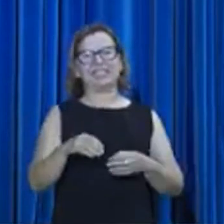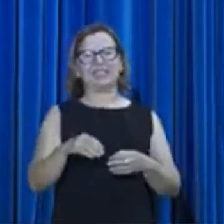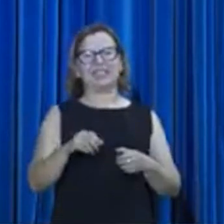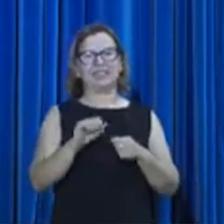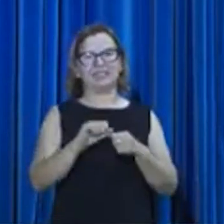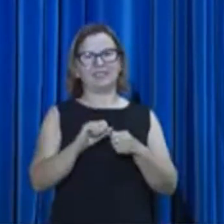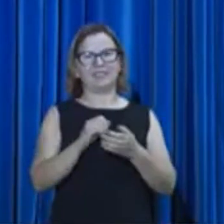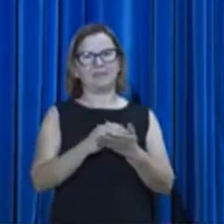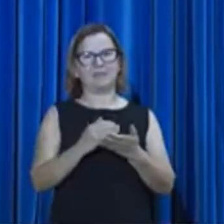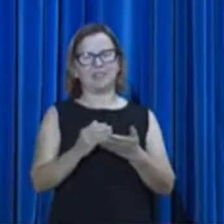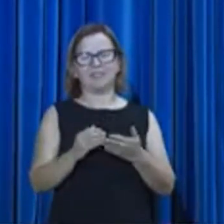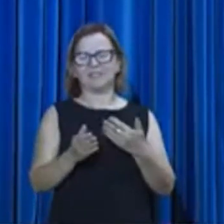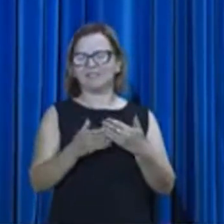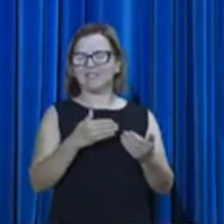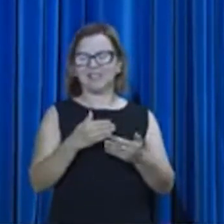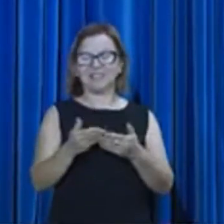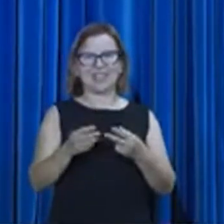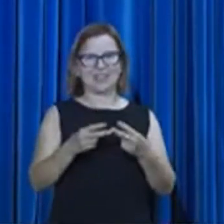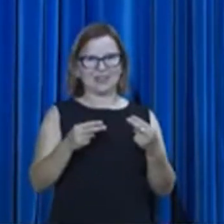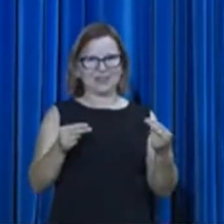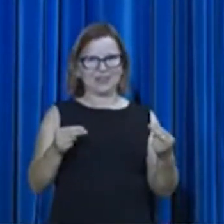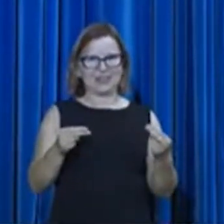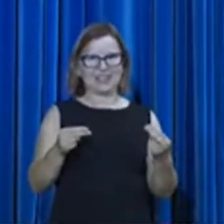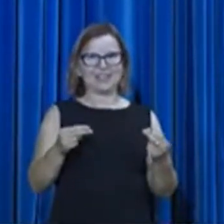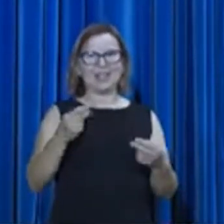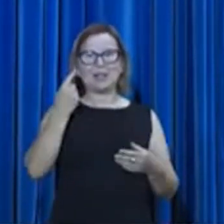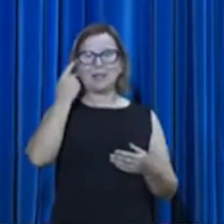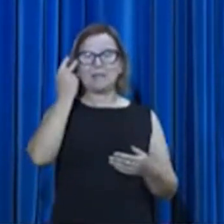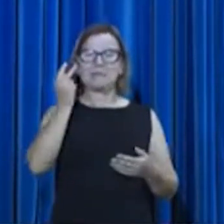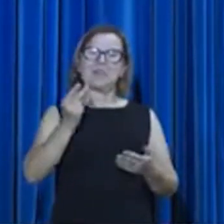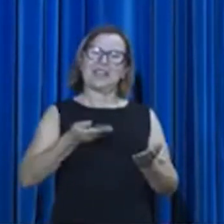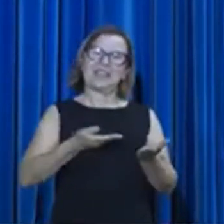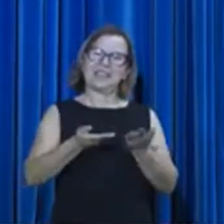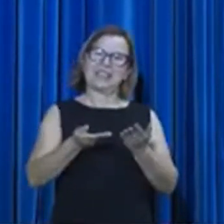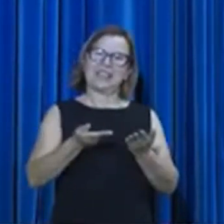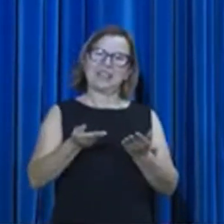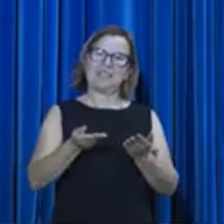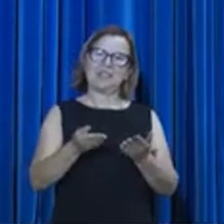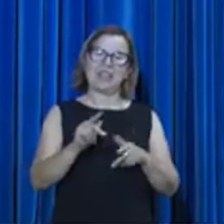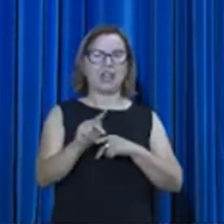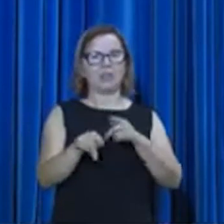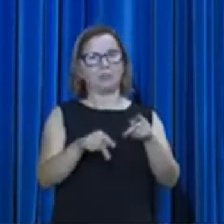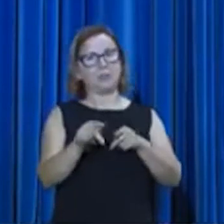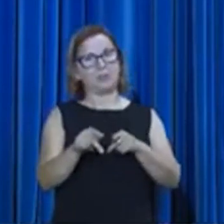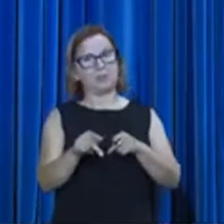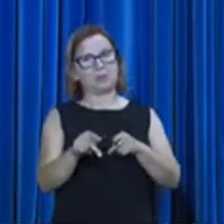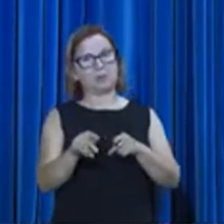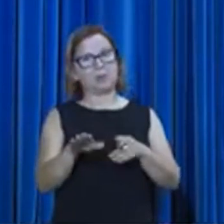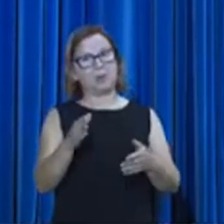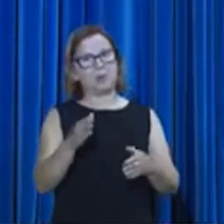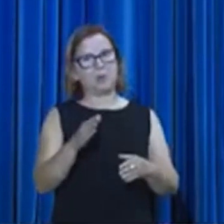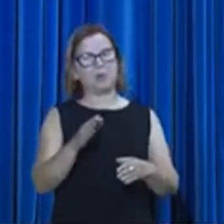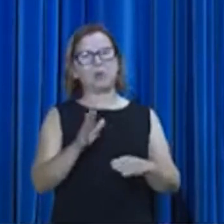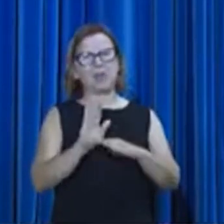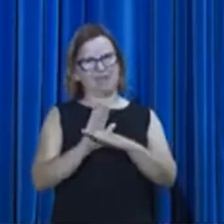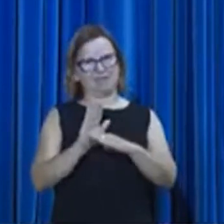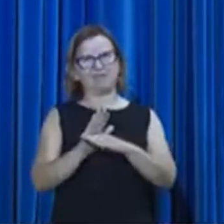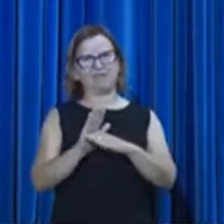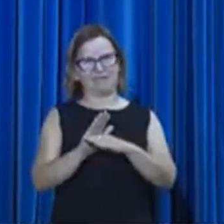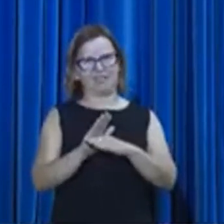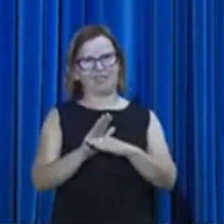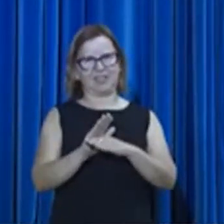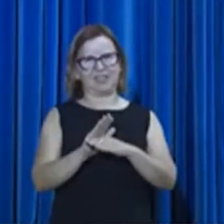qualquer ocorrência que possa servir aos interesses de outros ou suprir alguma necessidade.